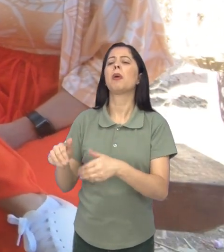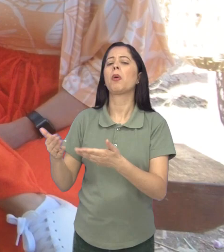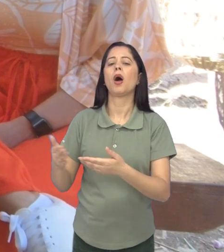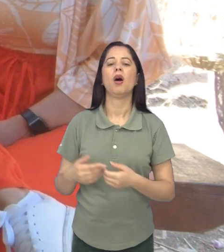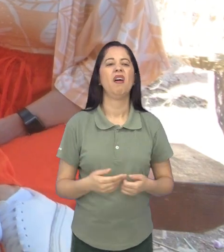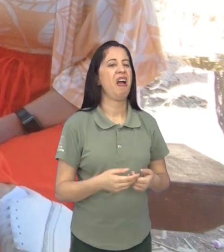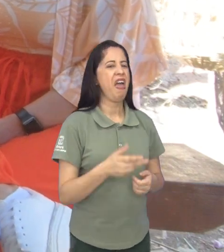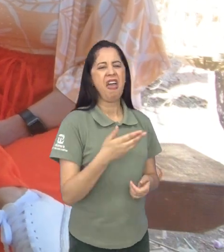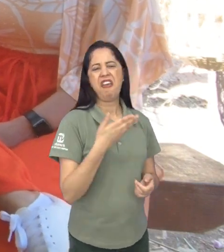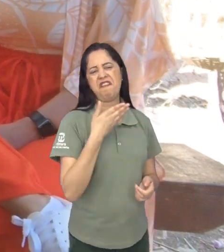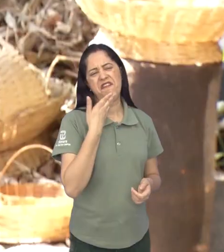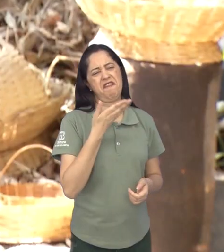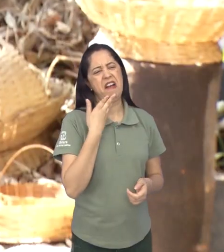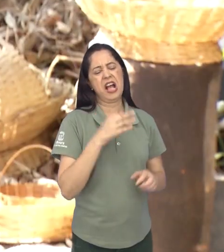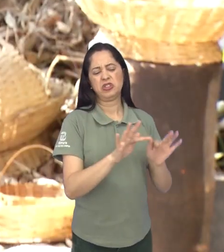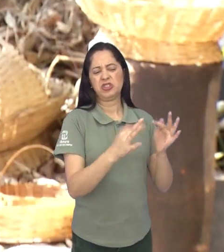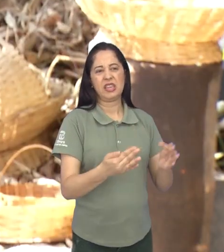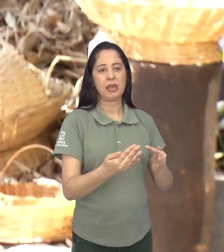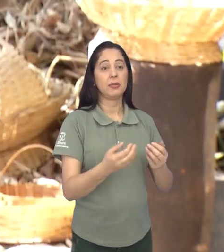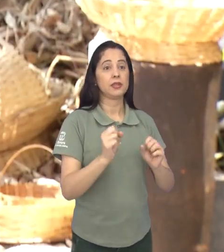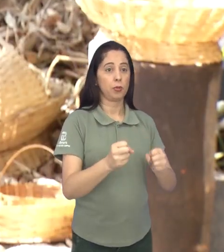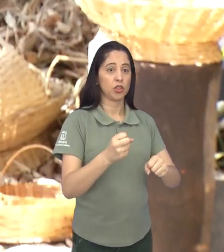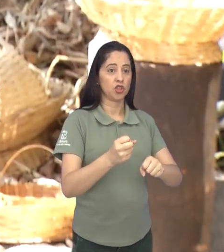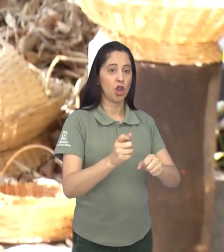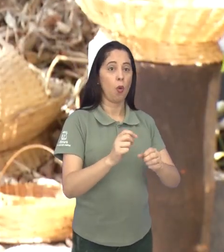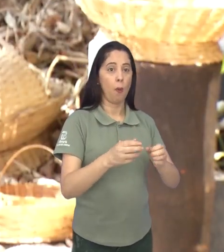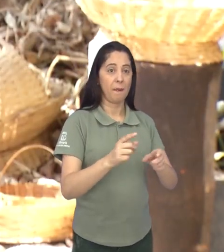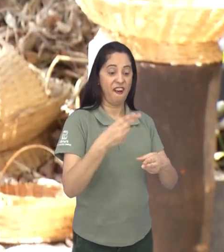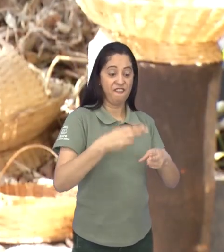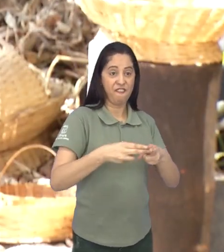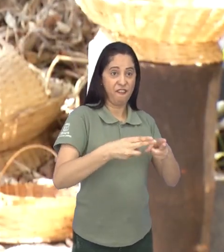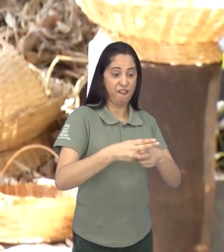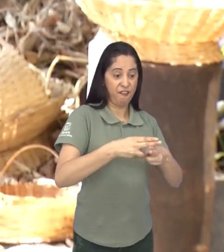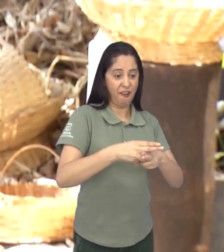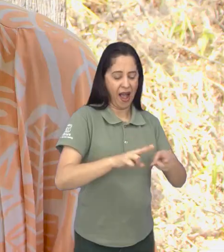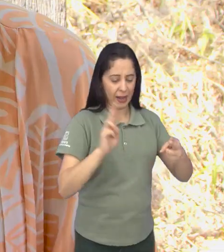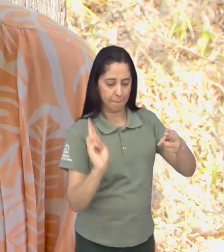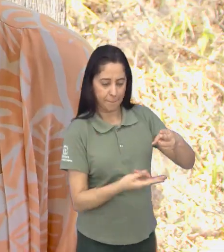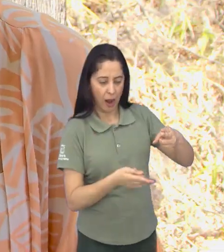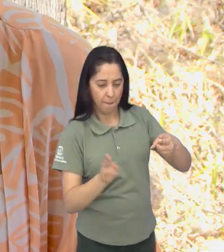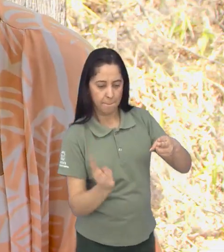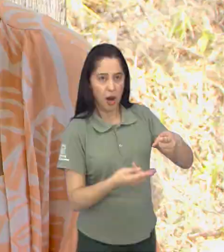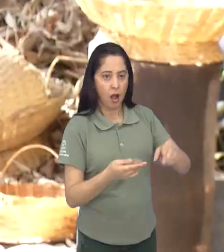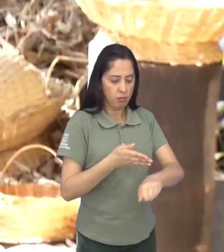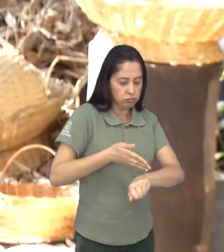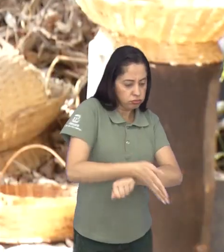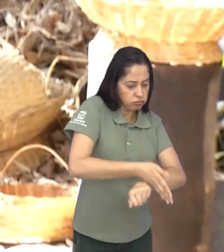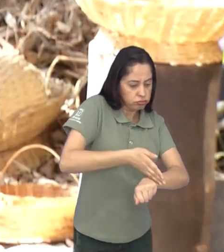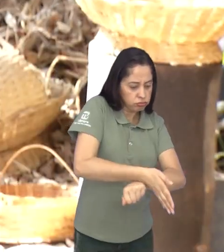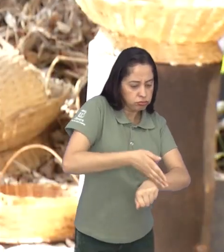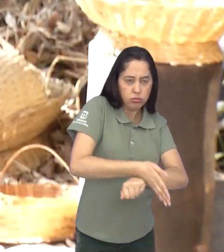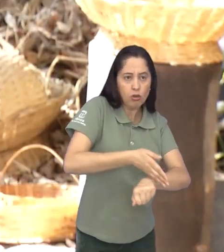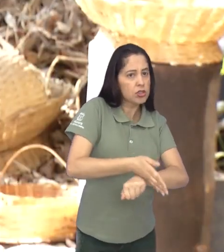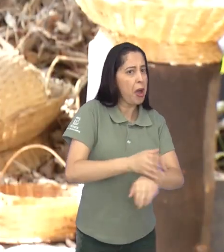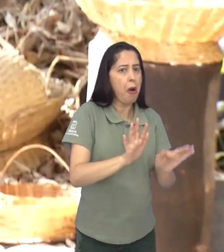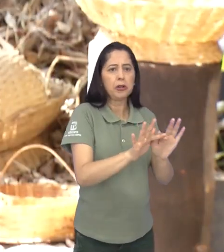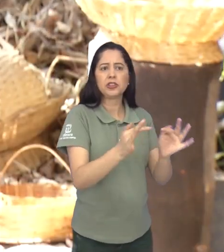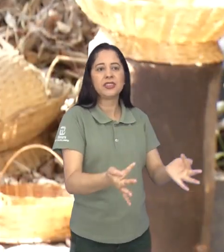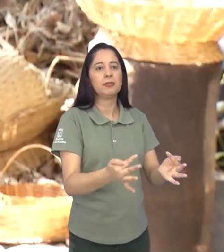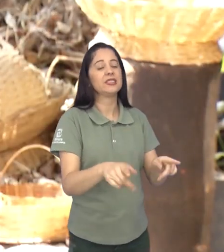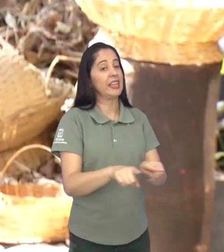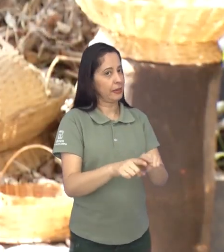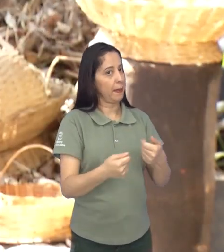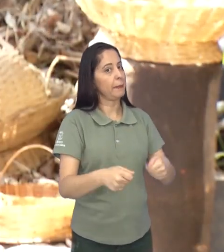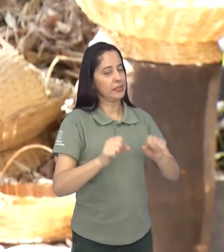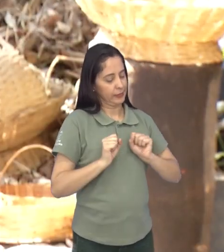mínimo. É um serrote, um facão e um canivete. E vontade? E vontade, muita vontade,